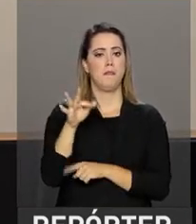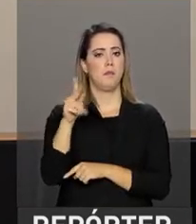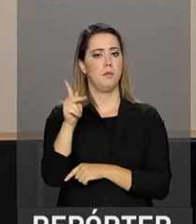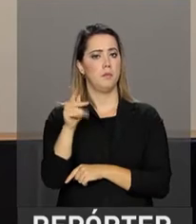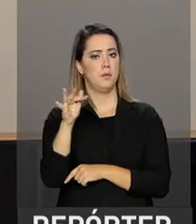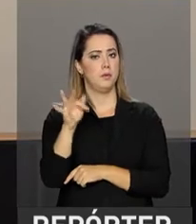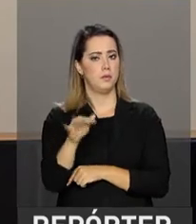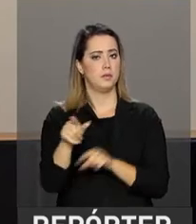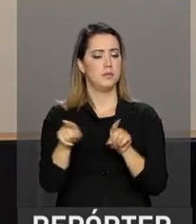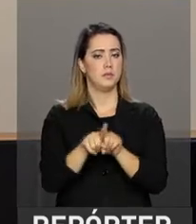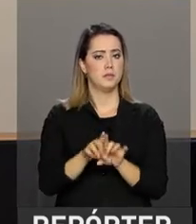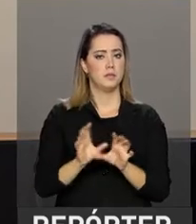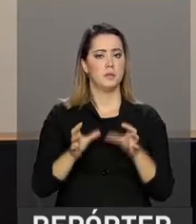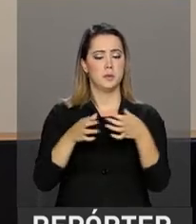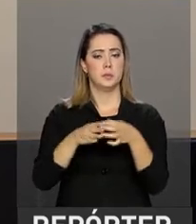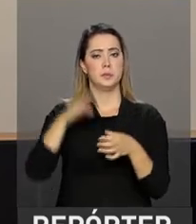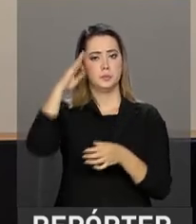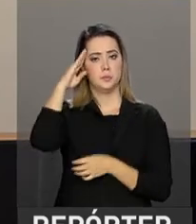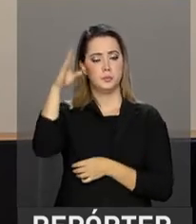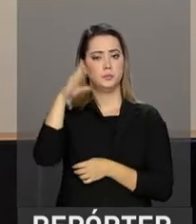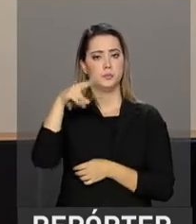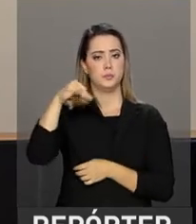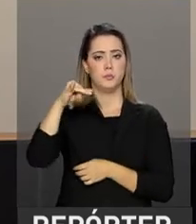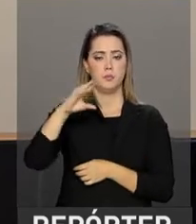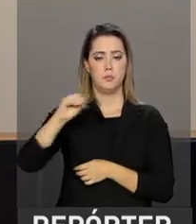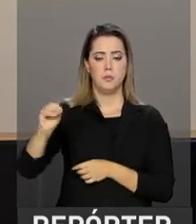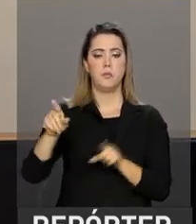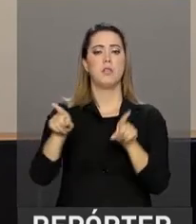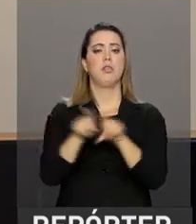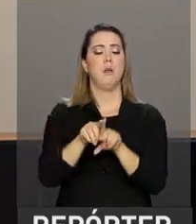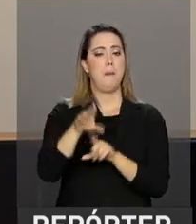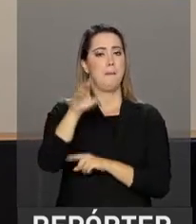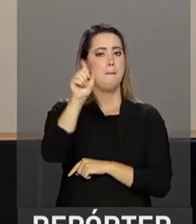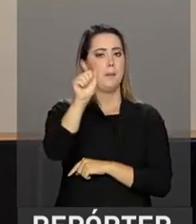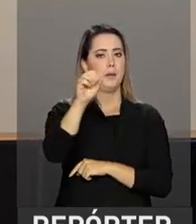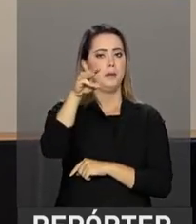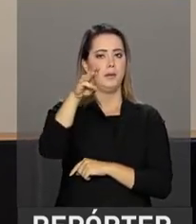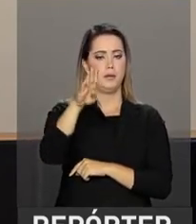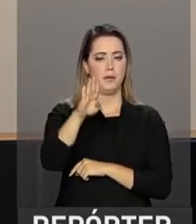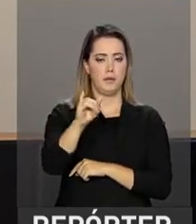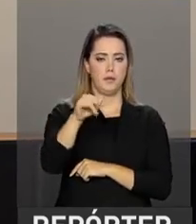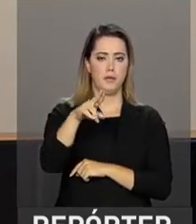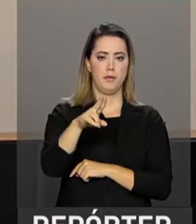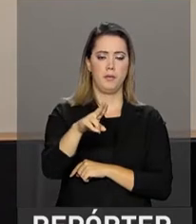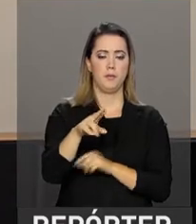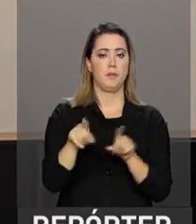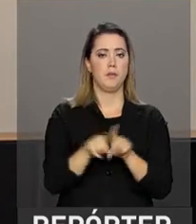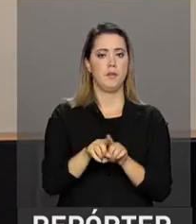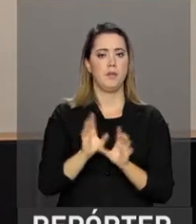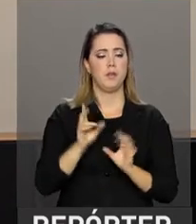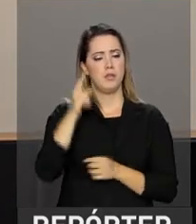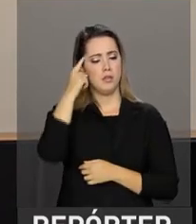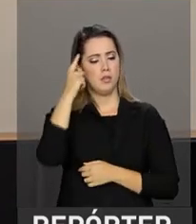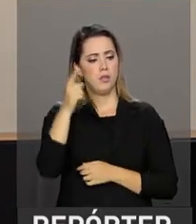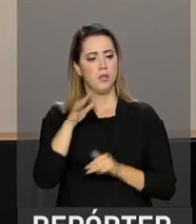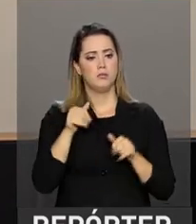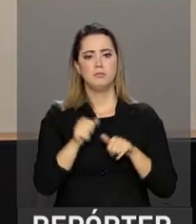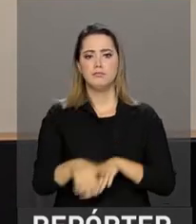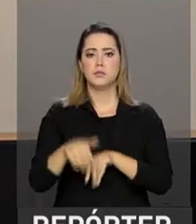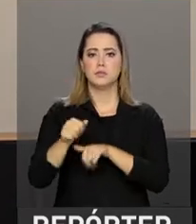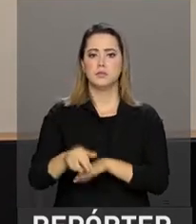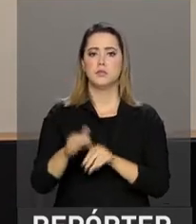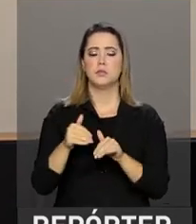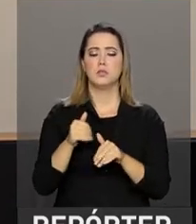Federal, além da Força Nacional e da Agência Brasileira de Inteligência, ABIN. A ideia é que as tropas continuem nas